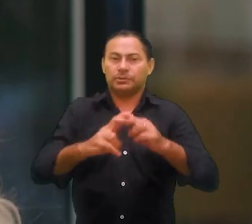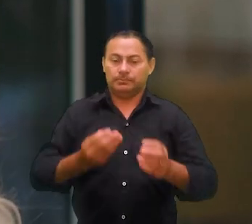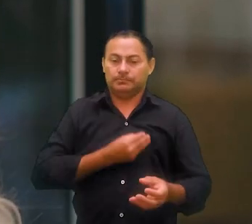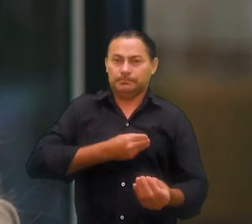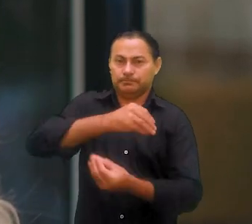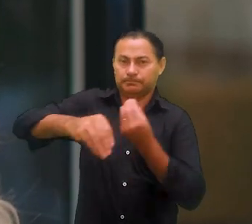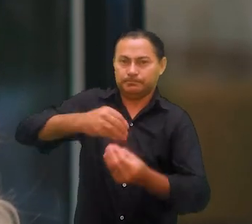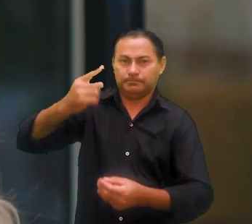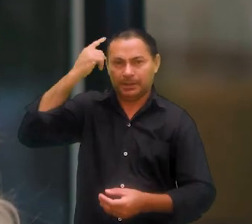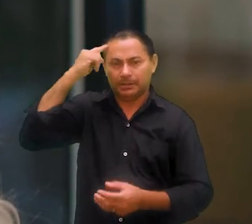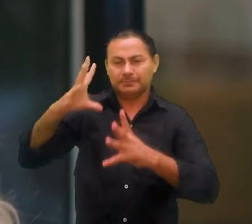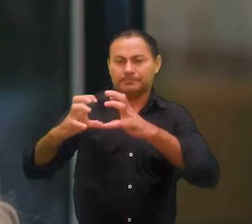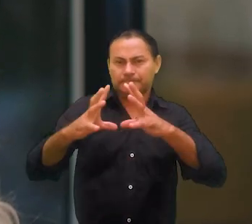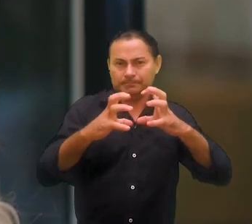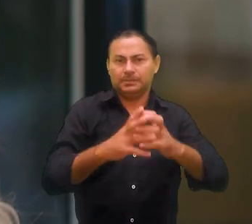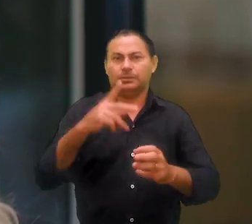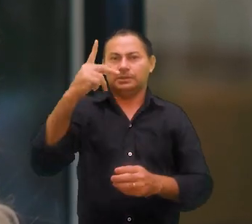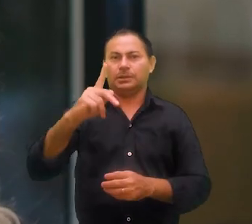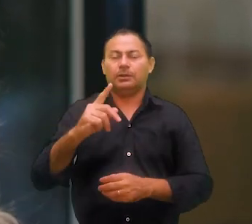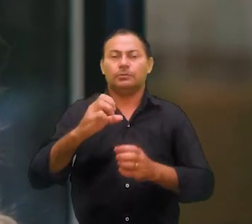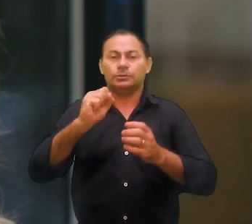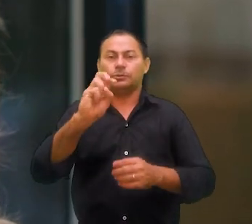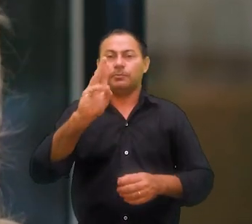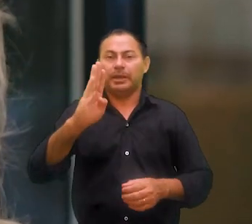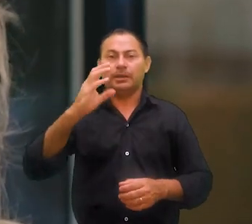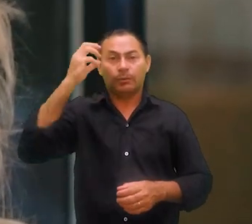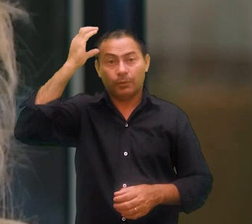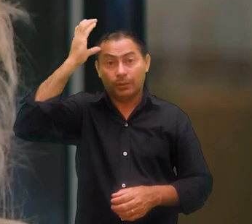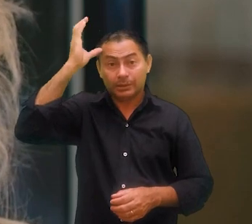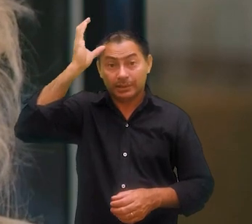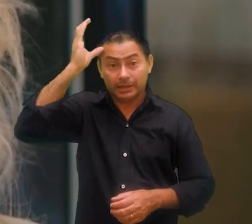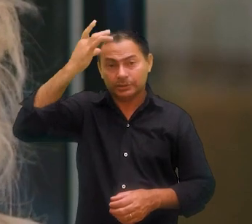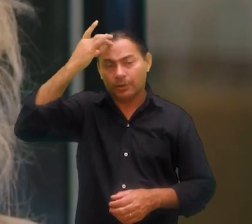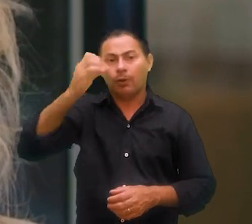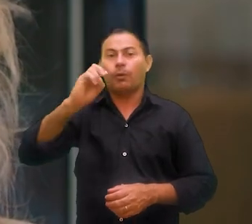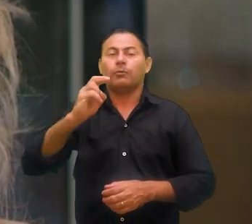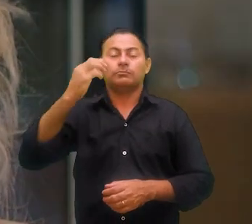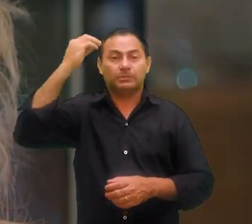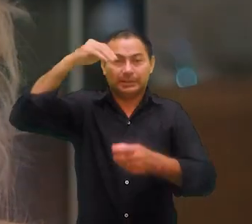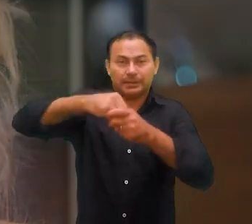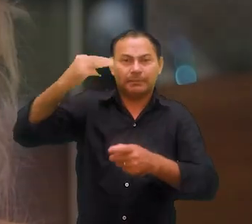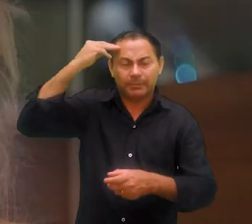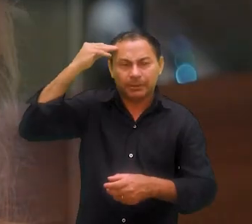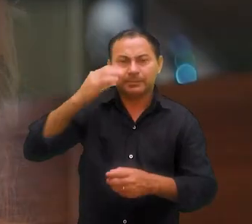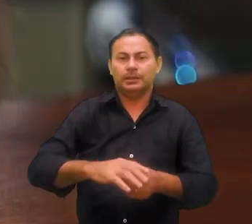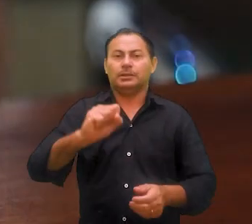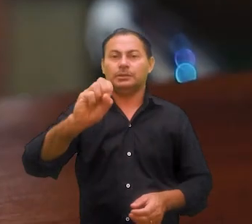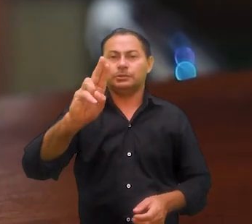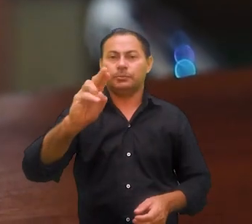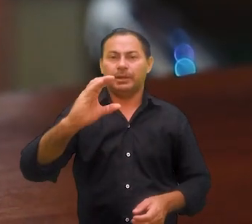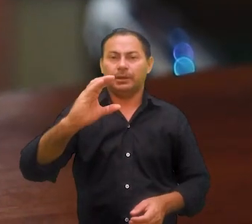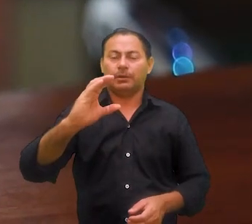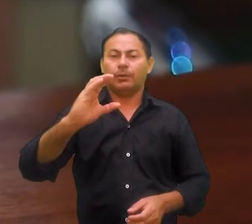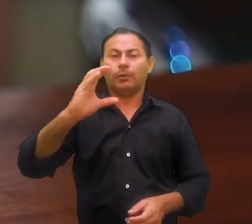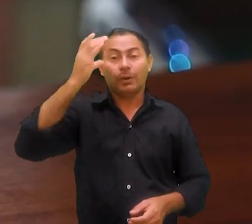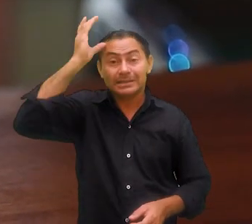Essas pessoas, portanto, convivem com pensamentos conflitantes no seu subconsciente ou no seu banco de memórias. Esse subconsciente